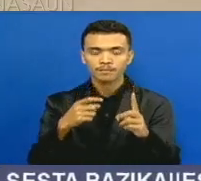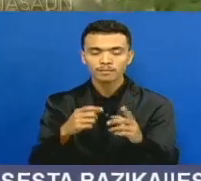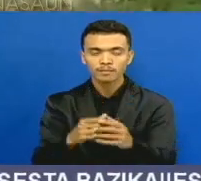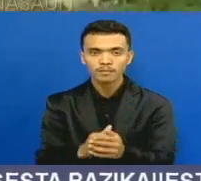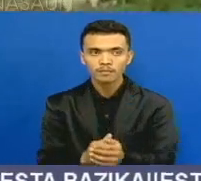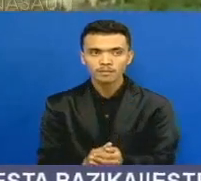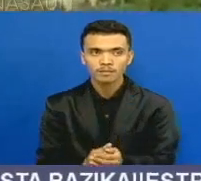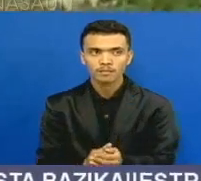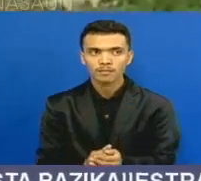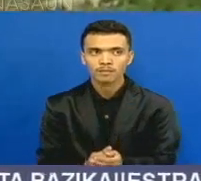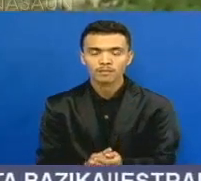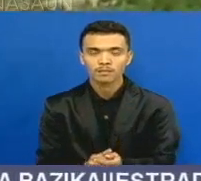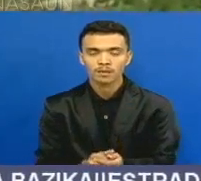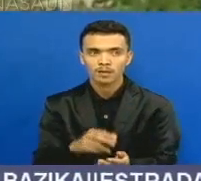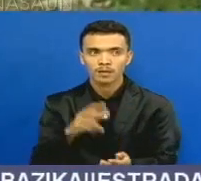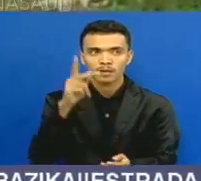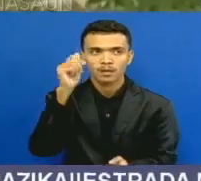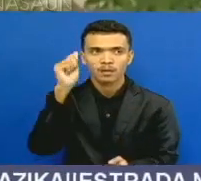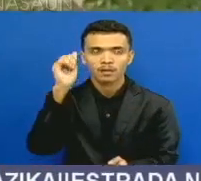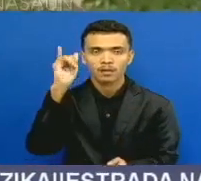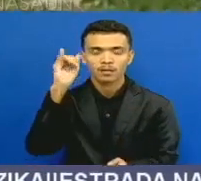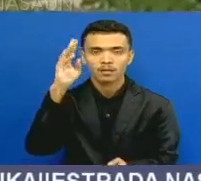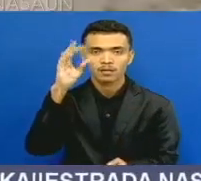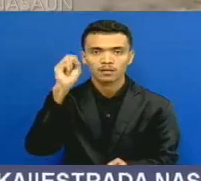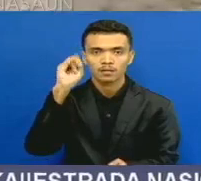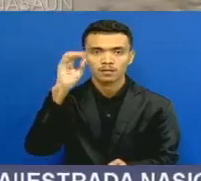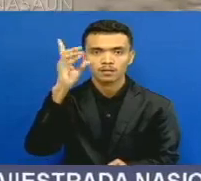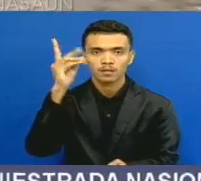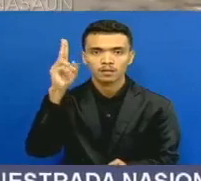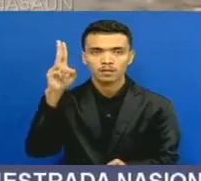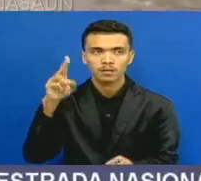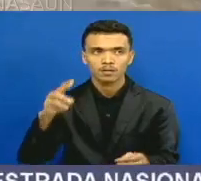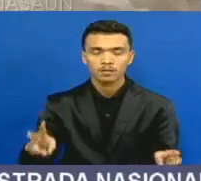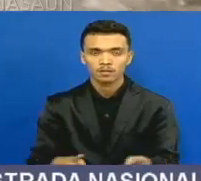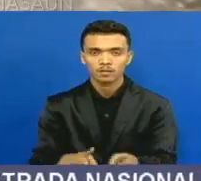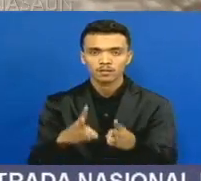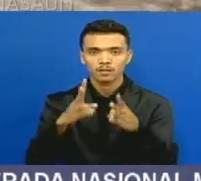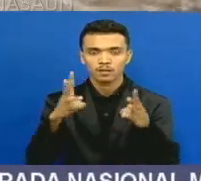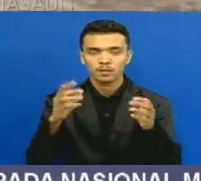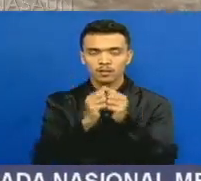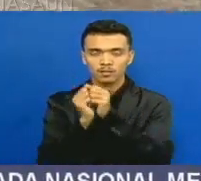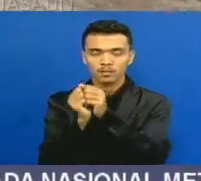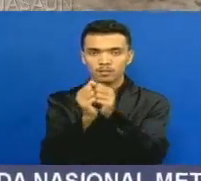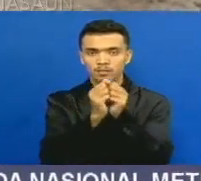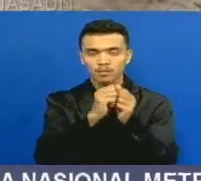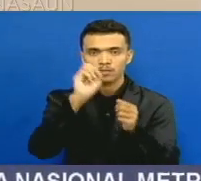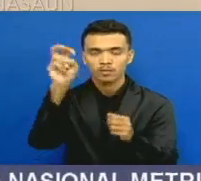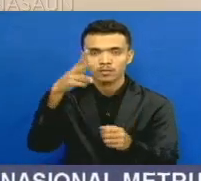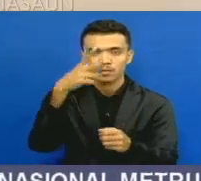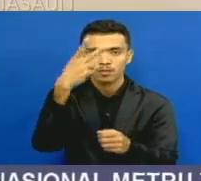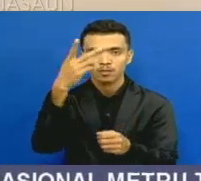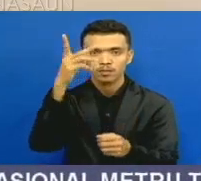Riamabi, Kaisidu, Balan, Sehadia. Por volta de 12 quilômetros. Então, de